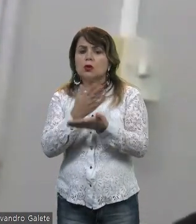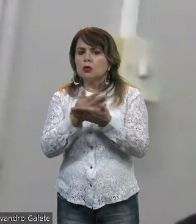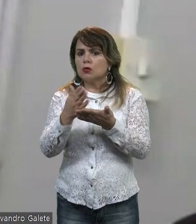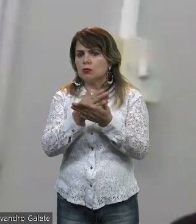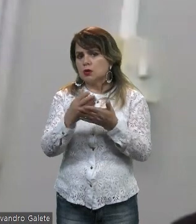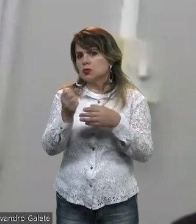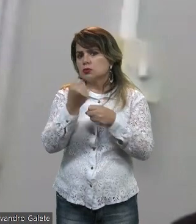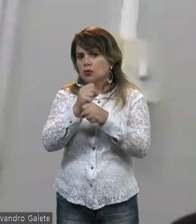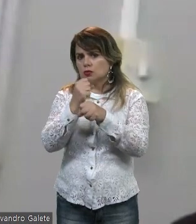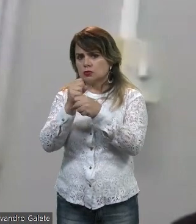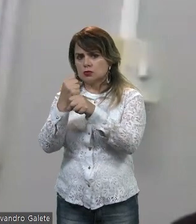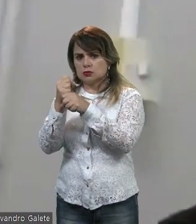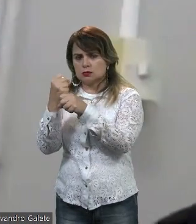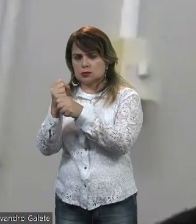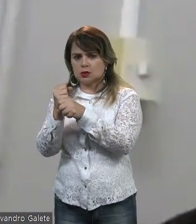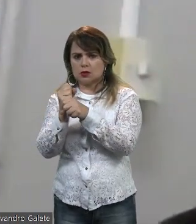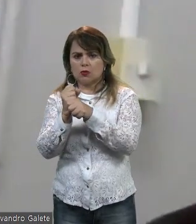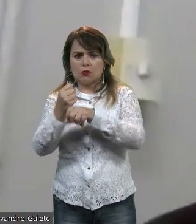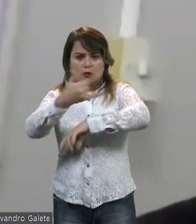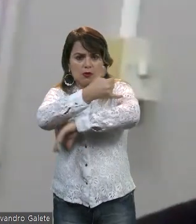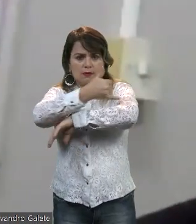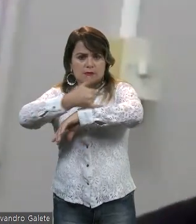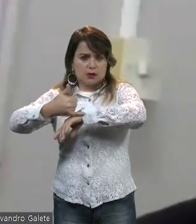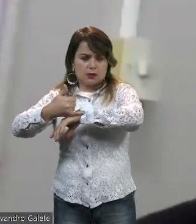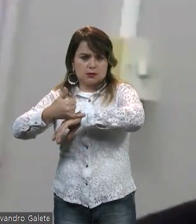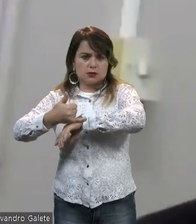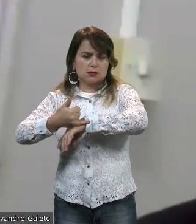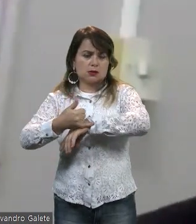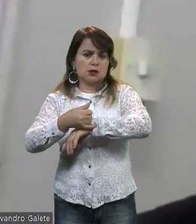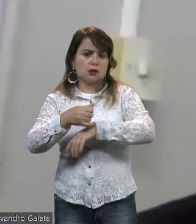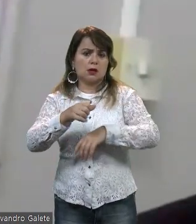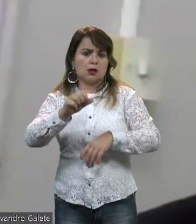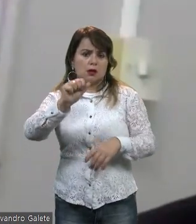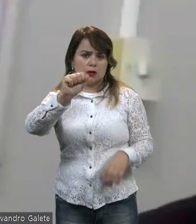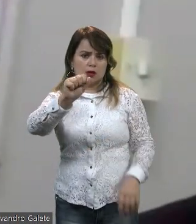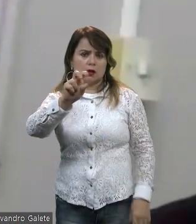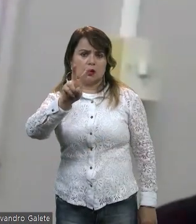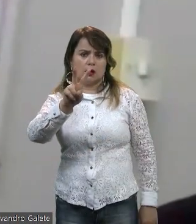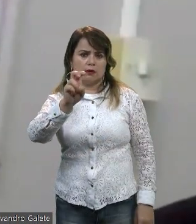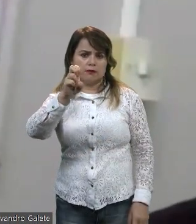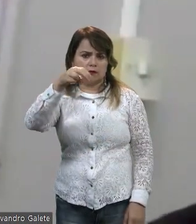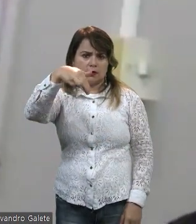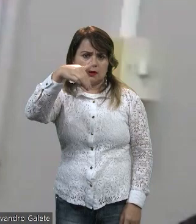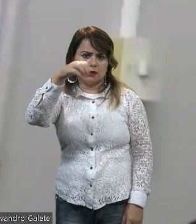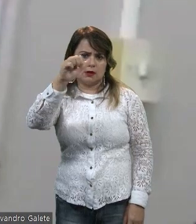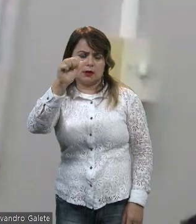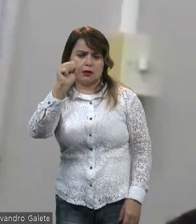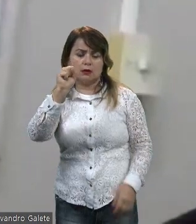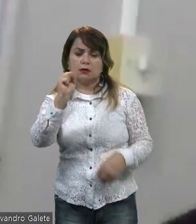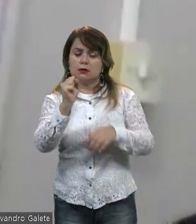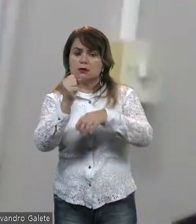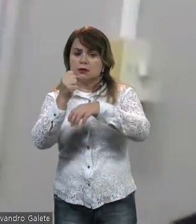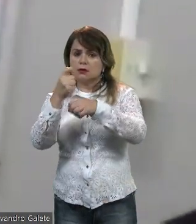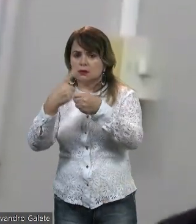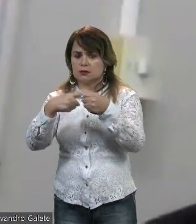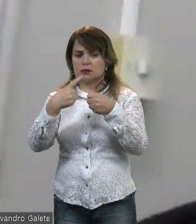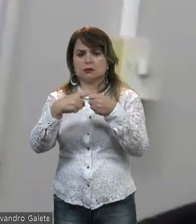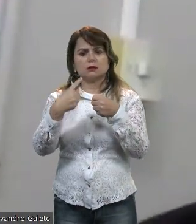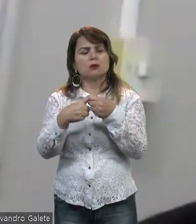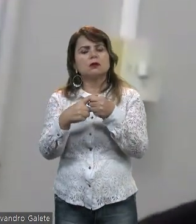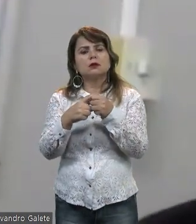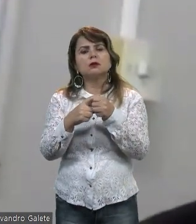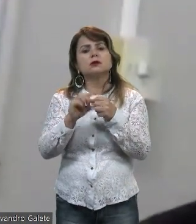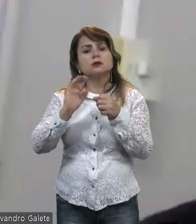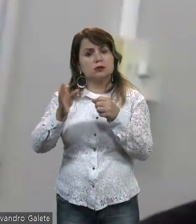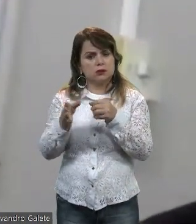recapeamento da vicinal de Avencas, um projeto desde 2017, está aí e que foram refeitos todos os